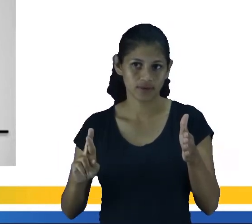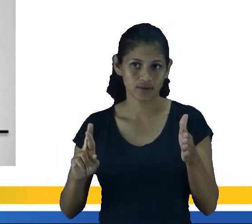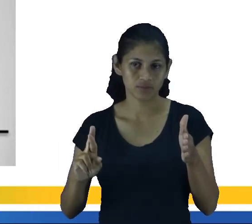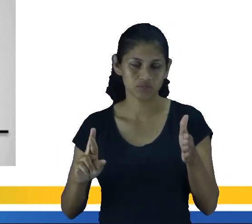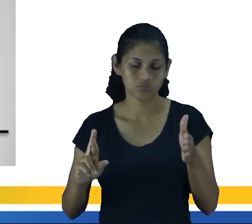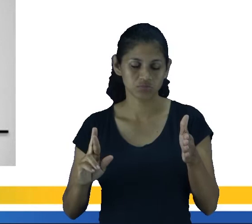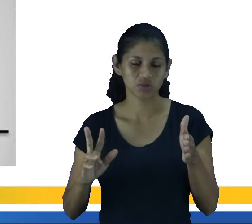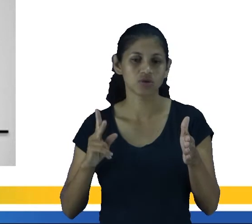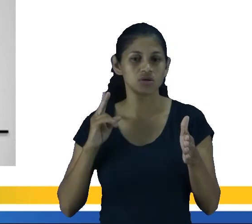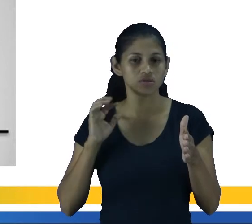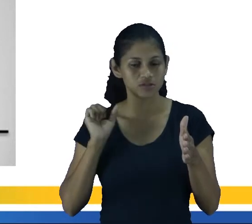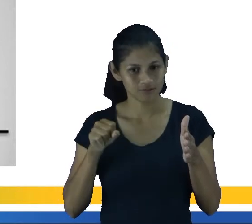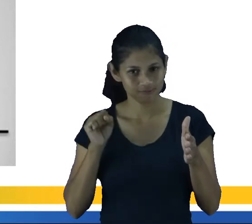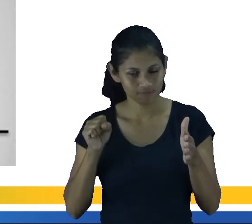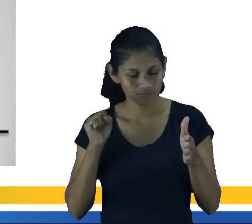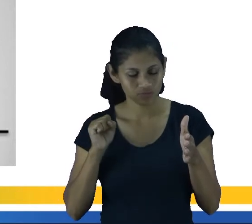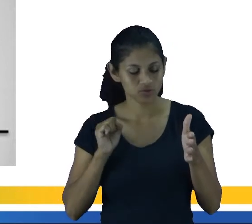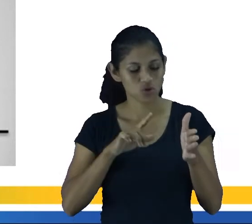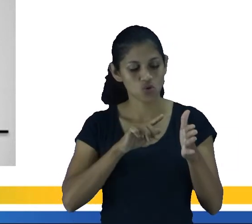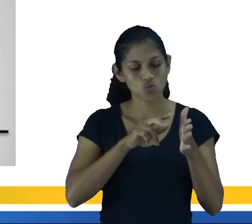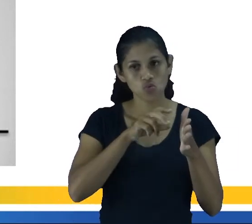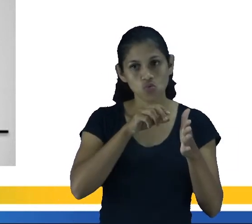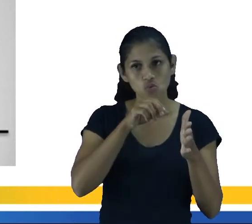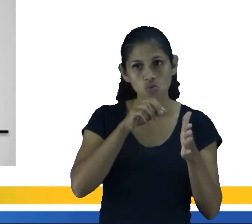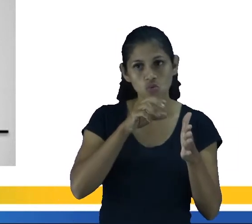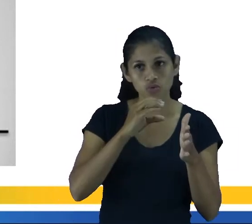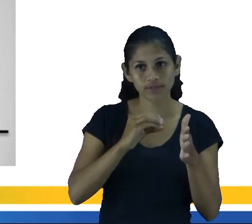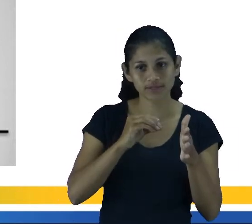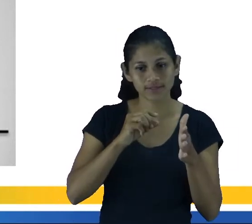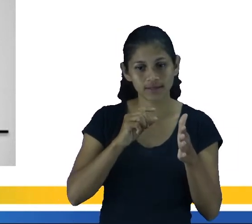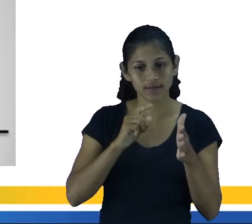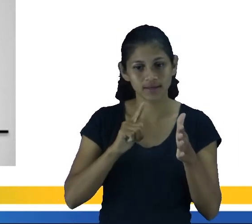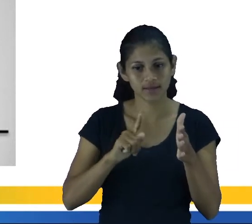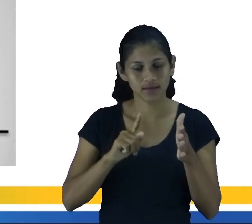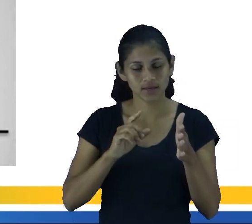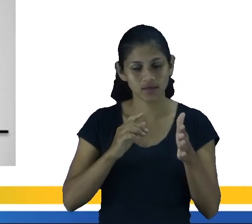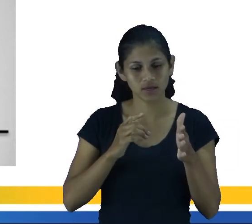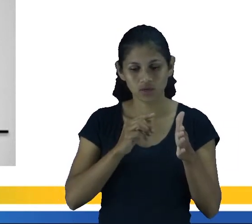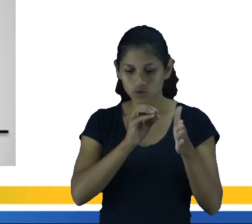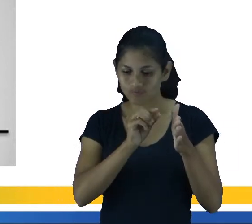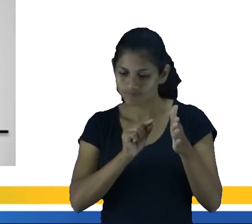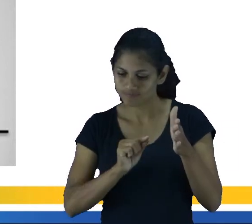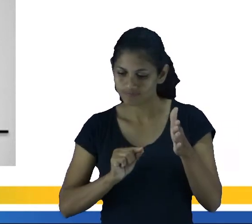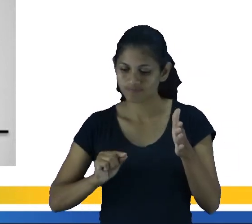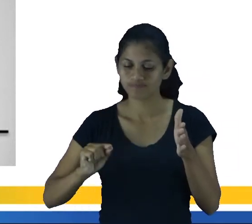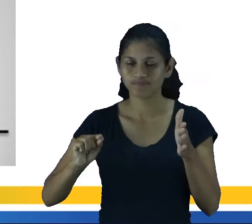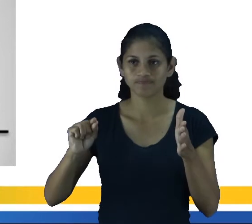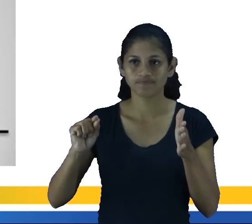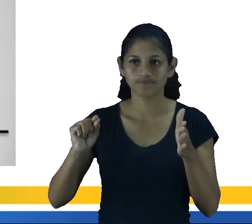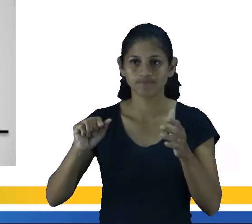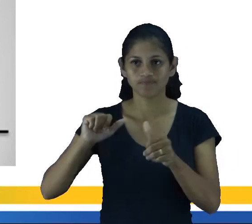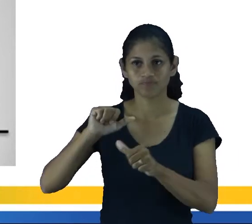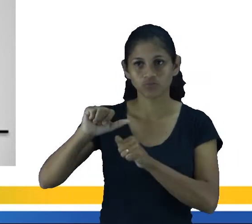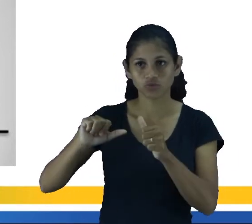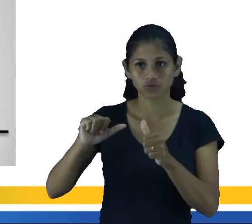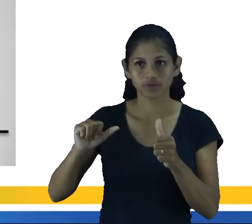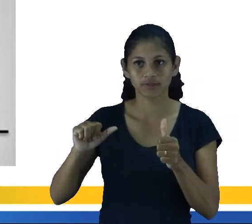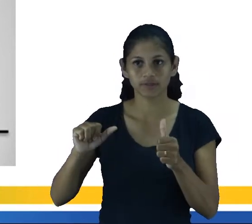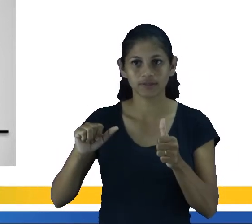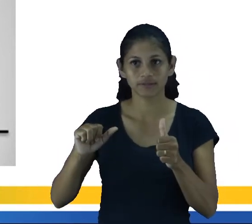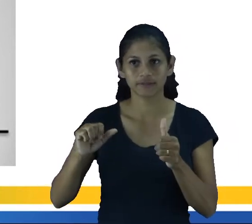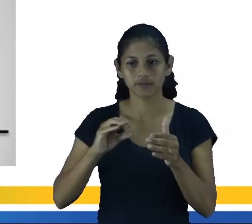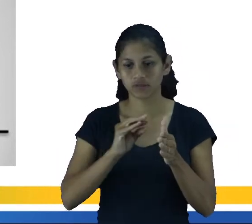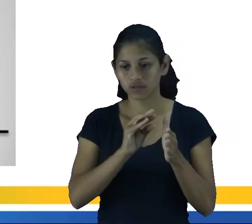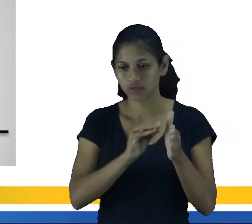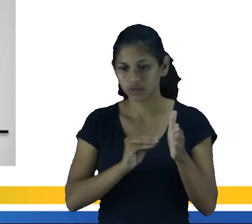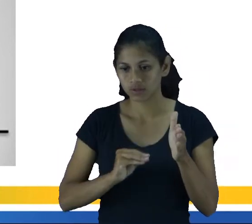porque o cloro é mais reativo que o bromo. Já nessa reação aqui de baixo, né, o bromo vai o quê? Vai tentar